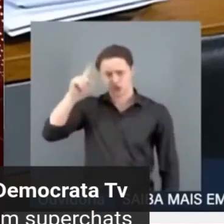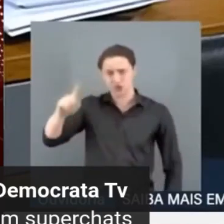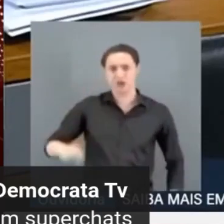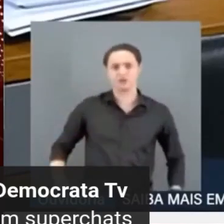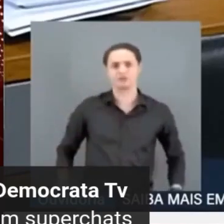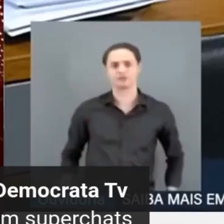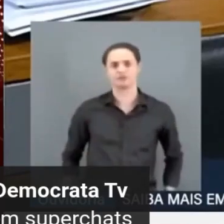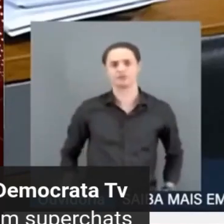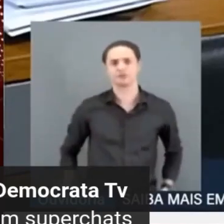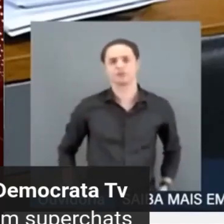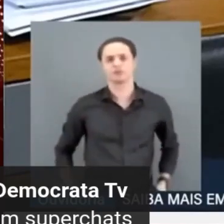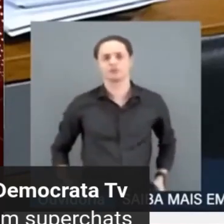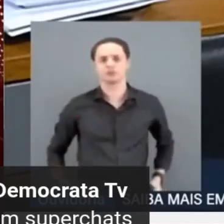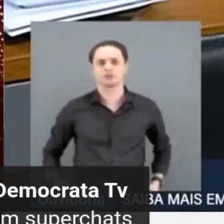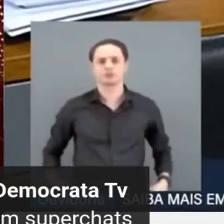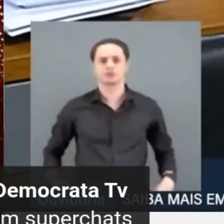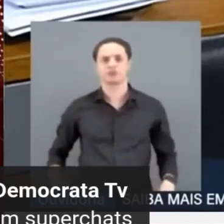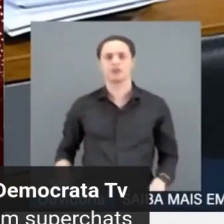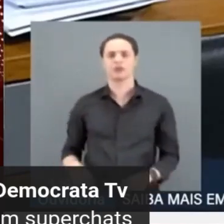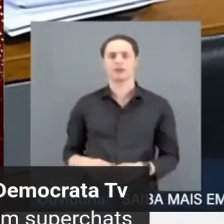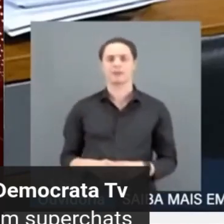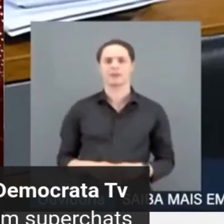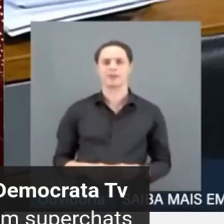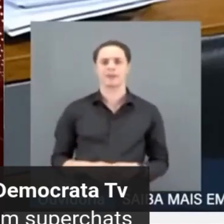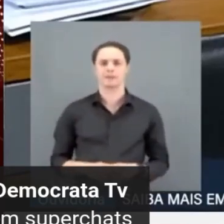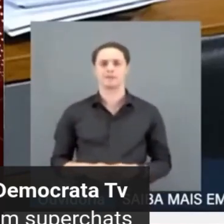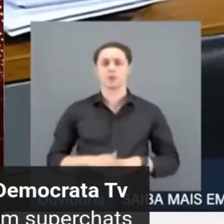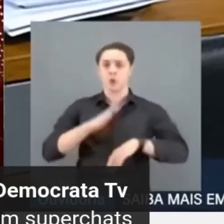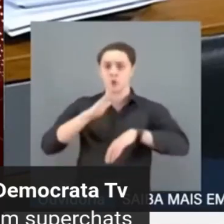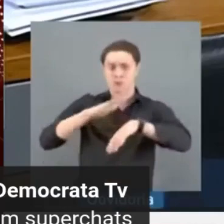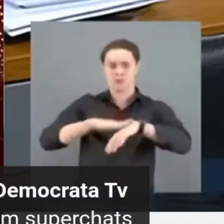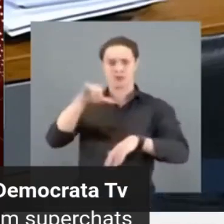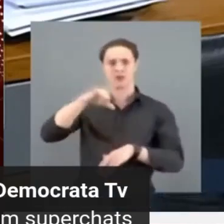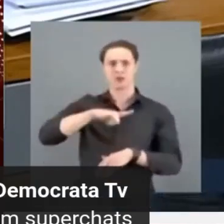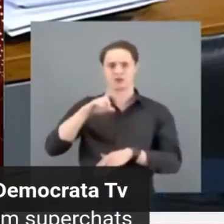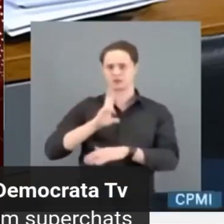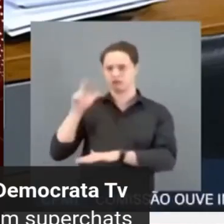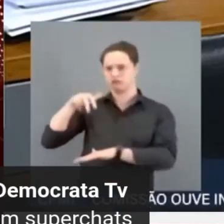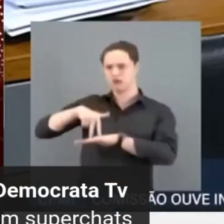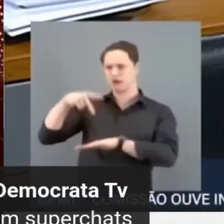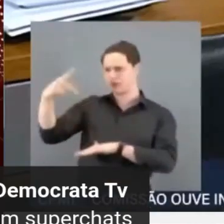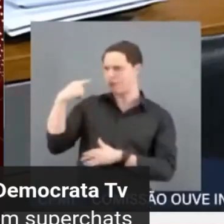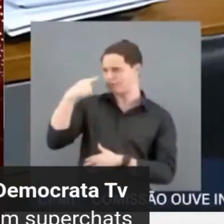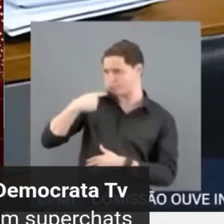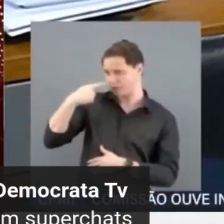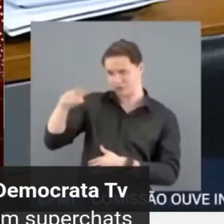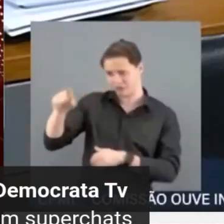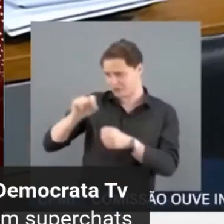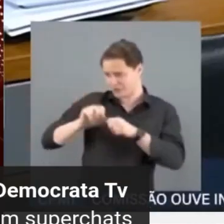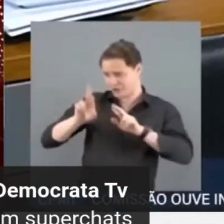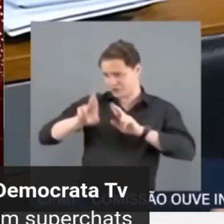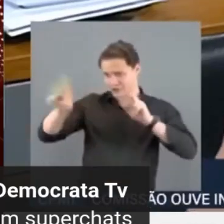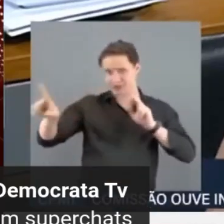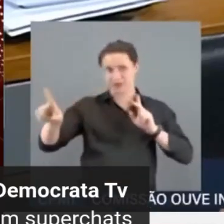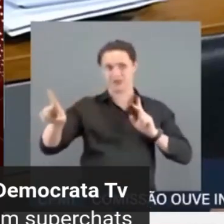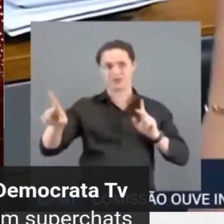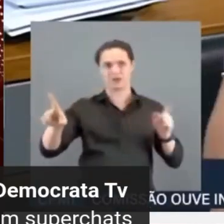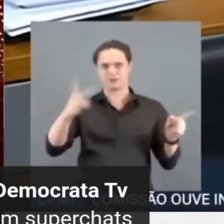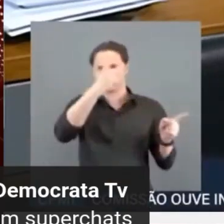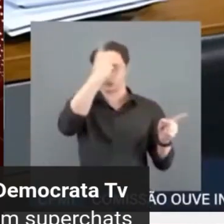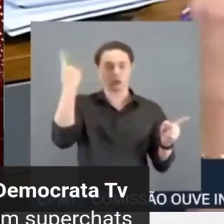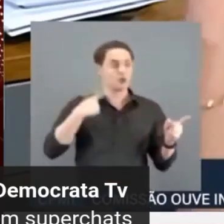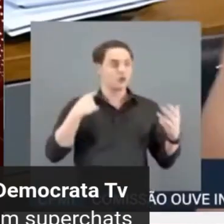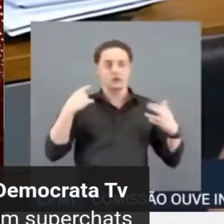daquele julgamento, na hora da sustentação oral, coisa que seus advogados, obviamente, não vão fazer. Mas eles ficaram